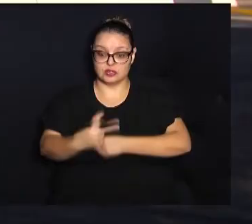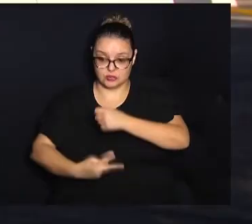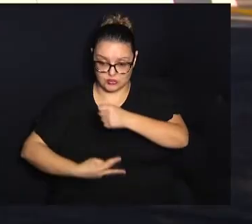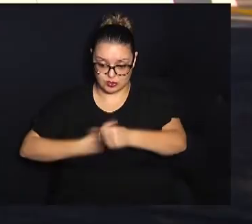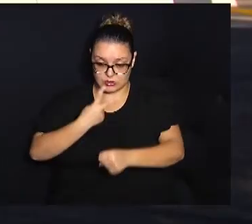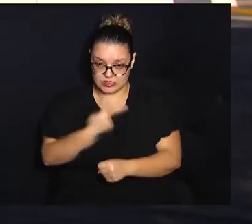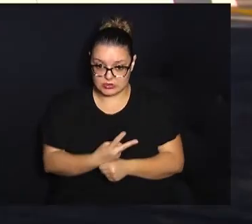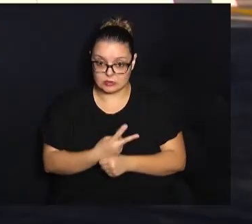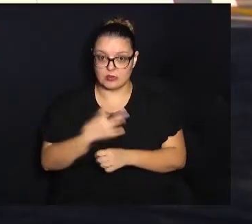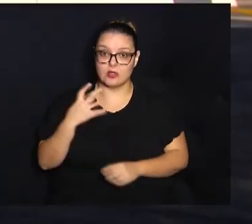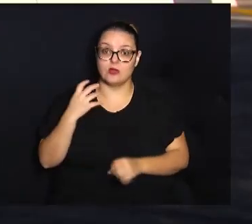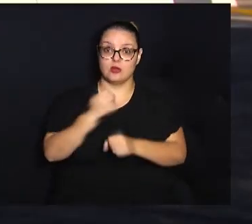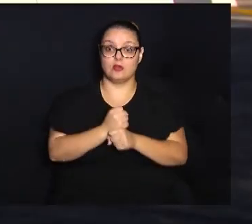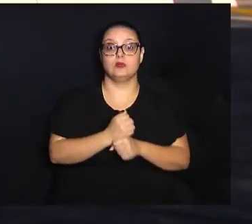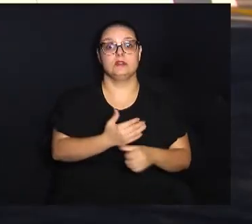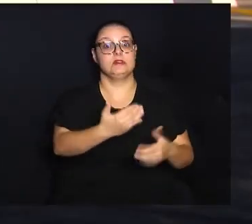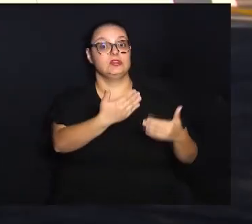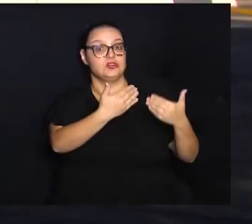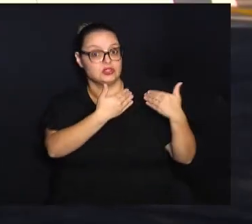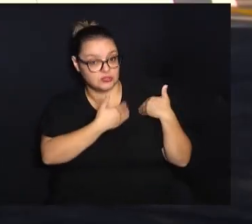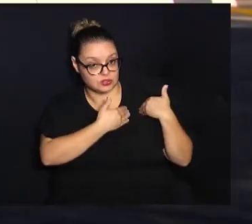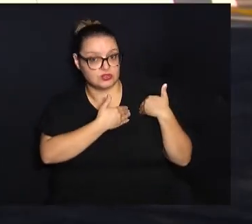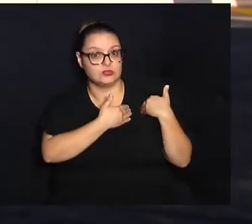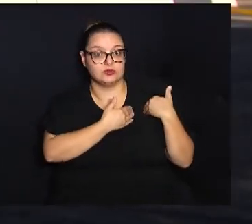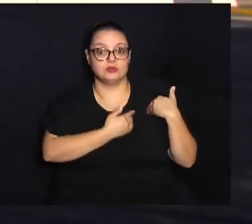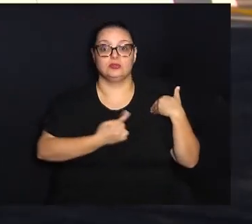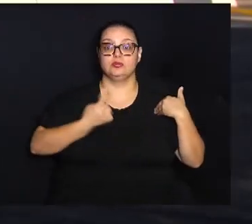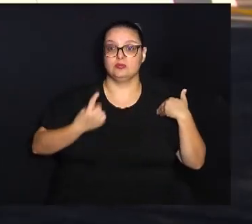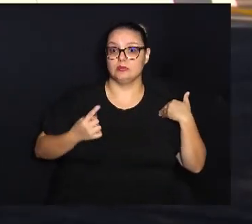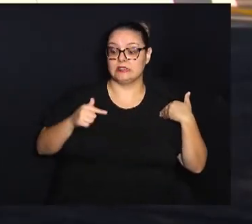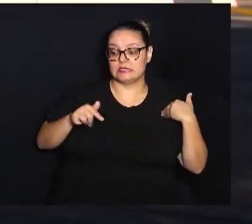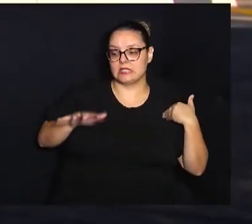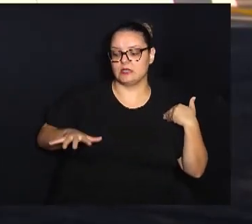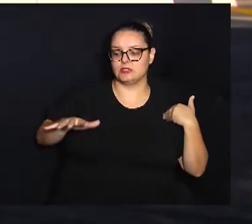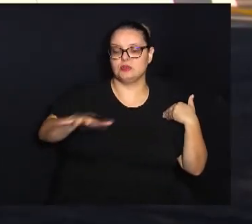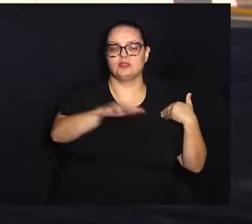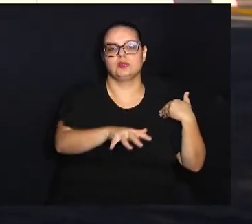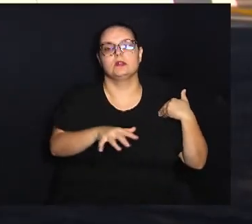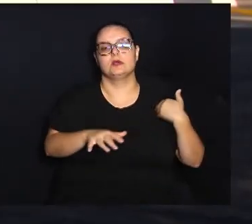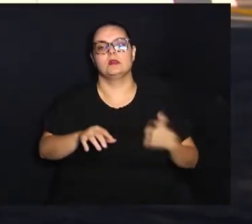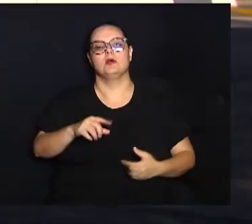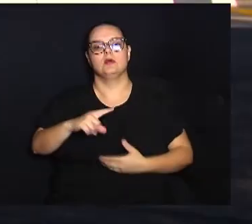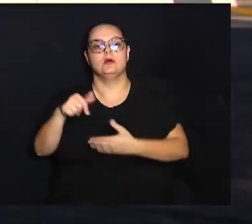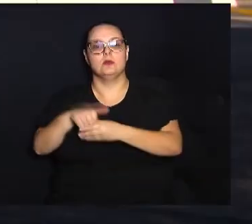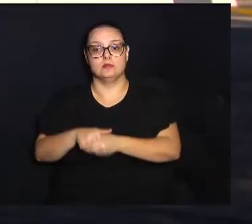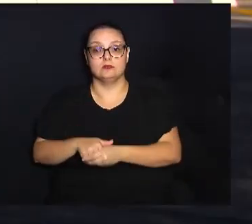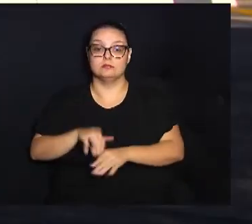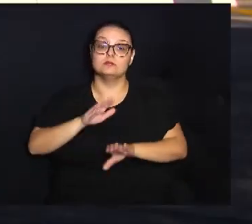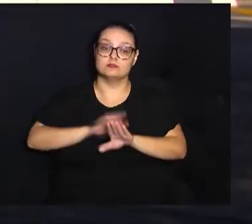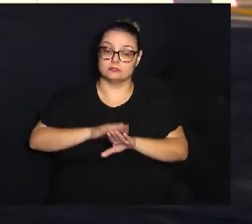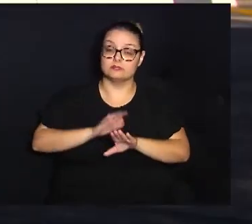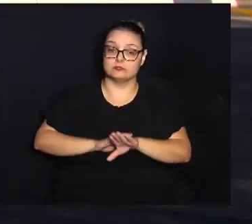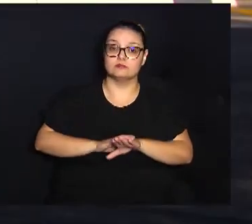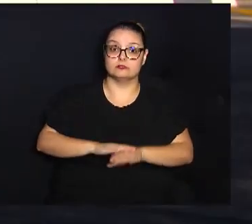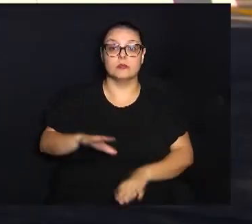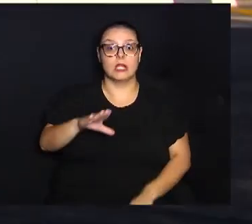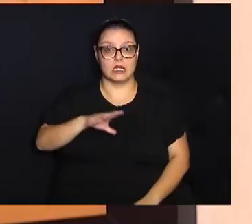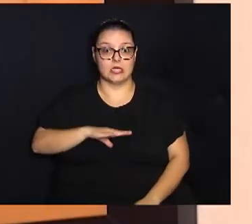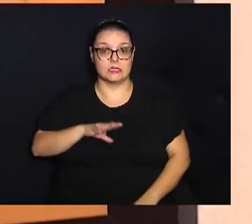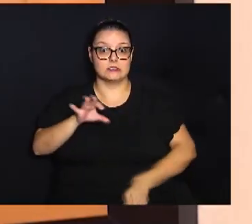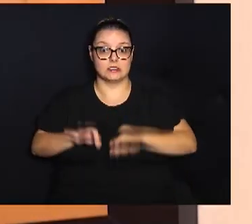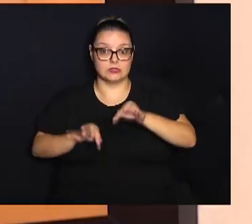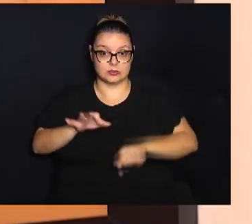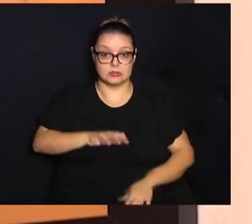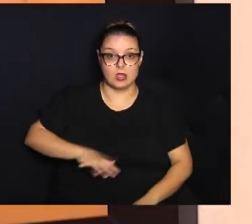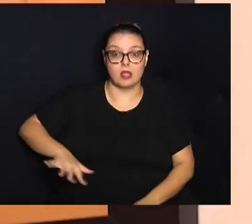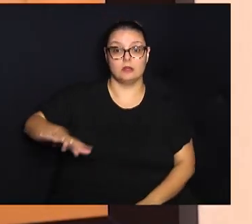a função de responsáveis por uma das 7 zonas eleitorais com as atribuições na cidade judiciária.